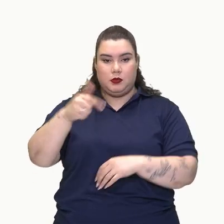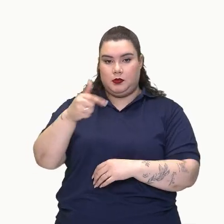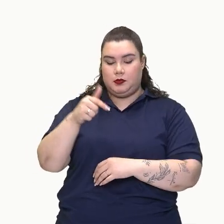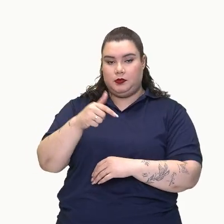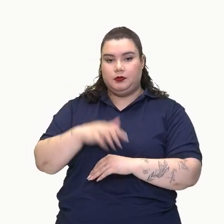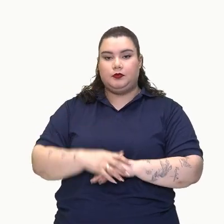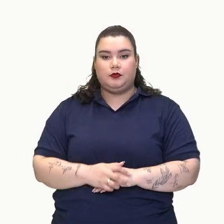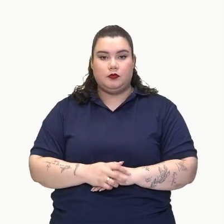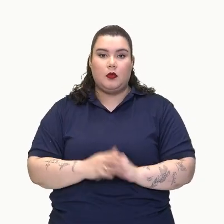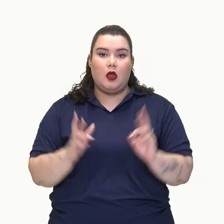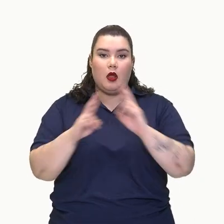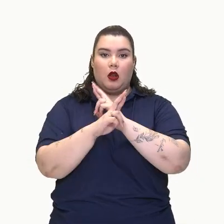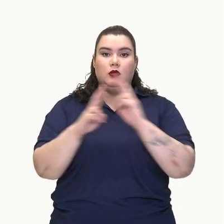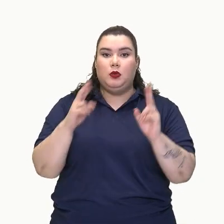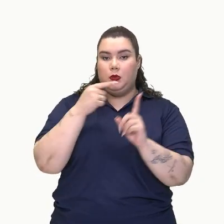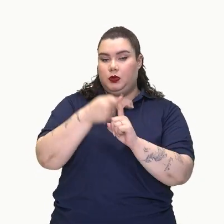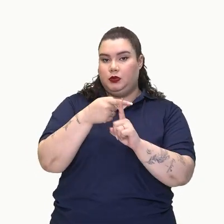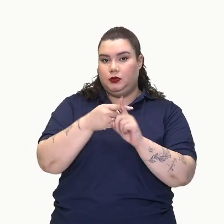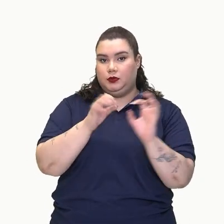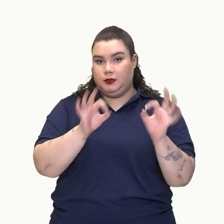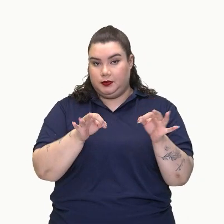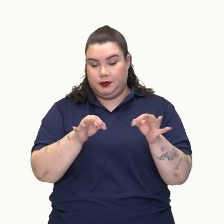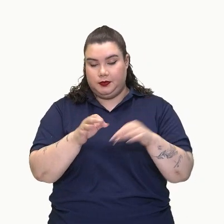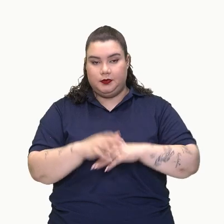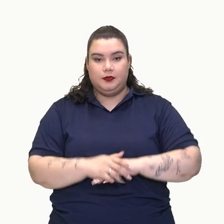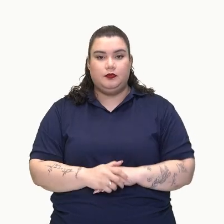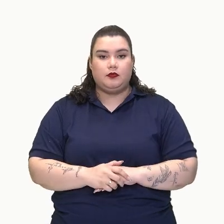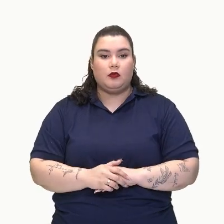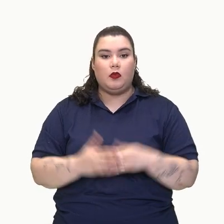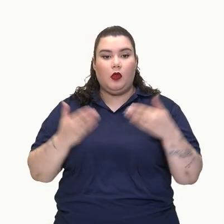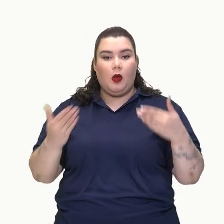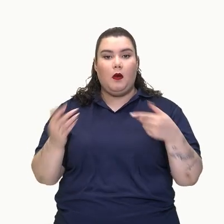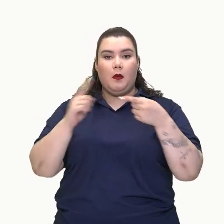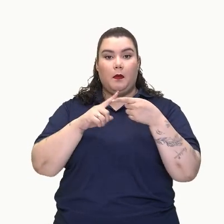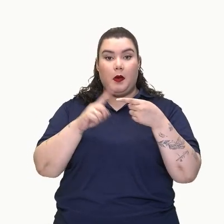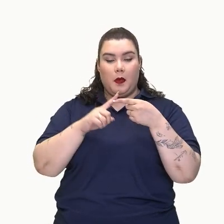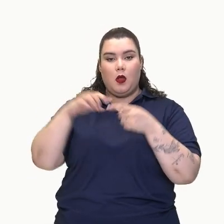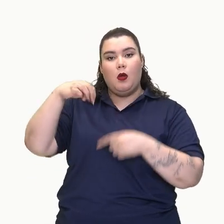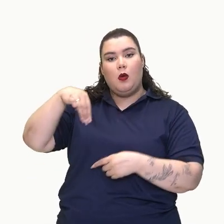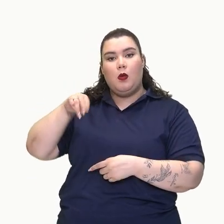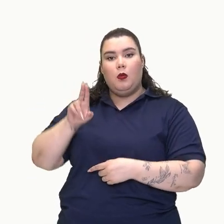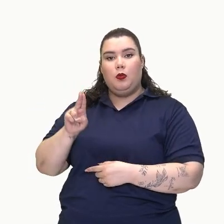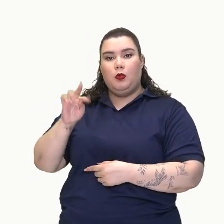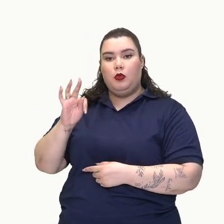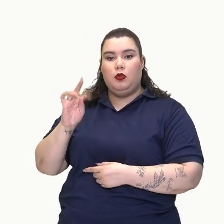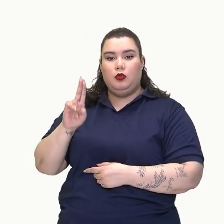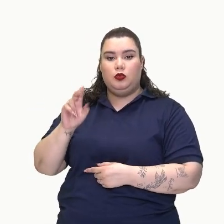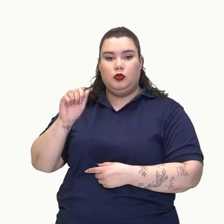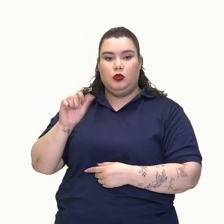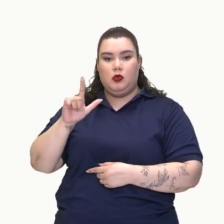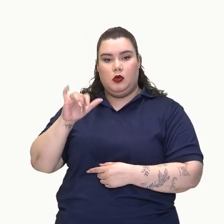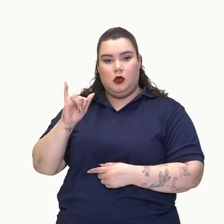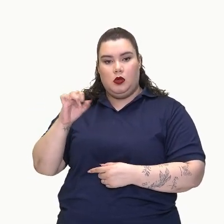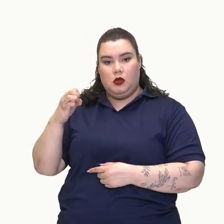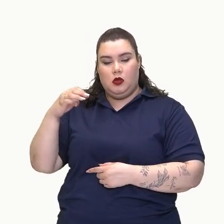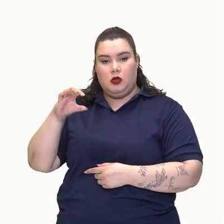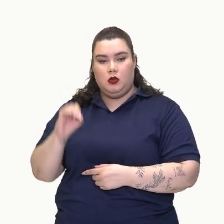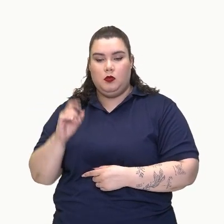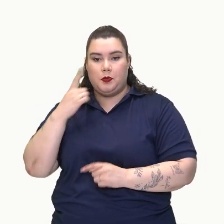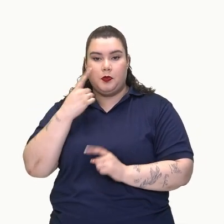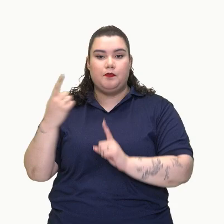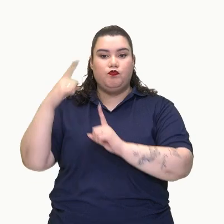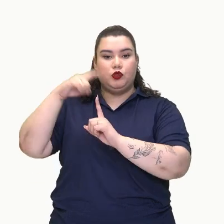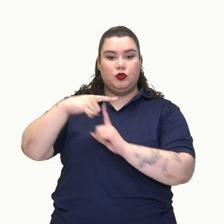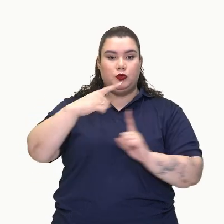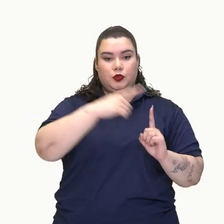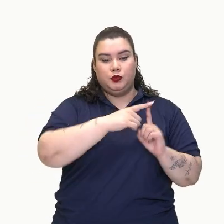É uma relação positiva, harmônica. No caso do mutualismo, são indivíduos ali de espécies diferentes que